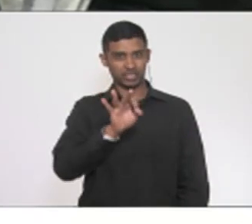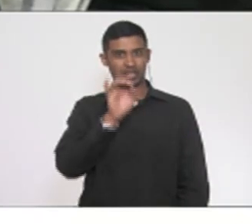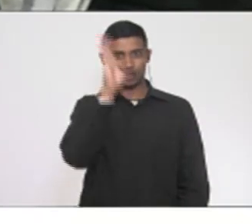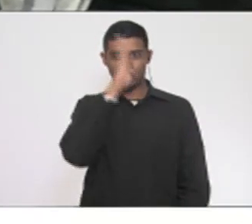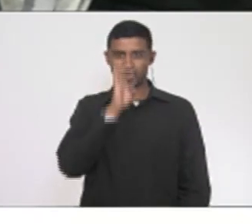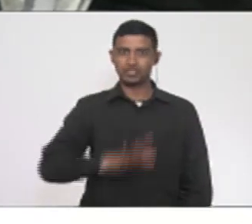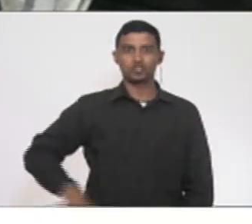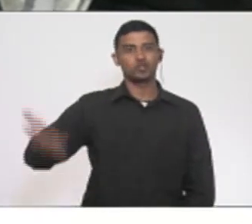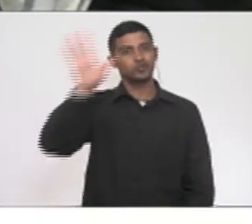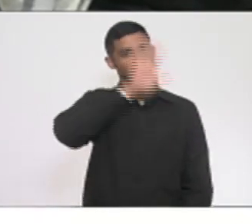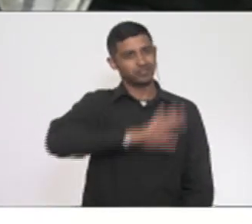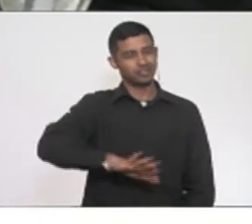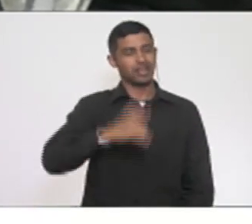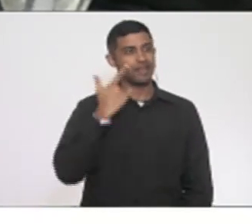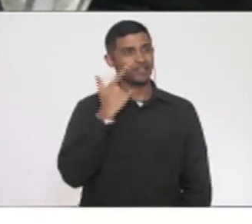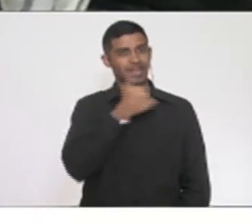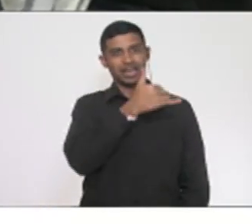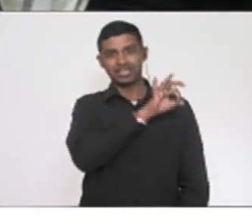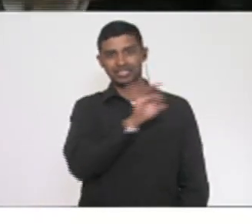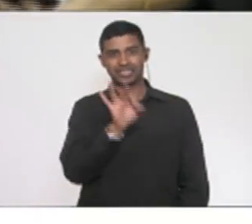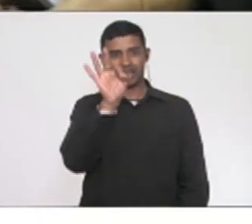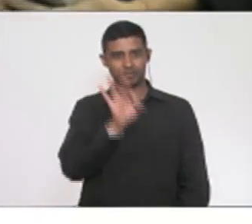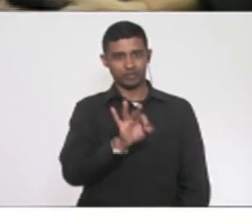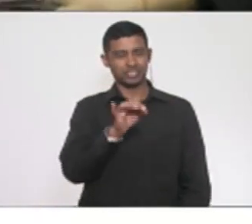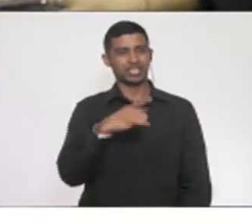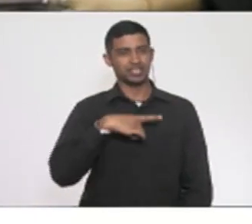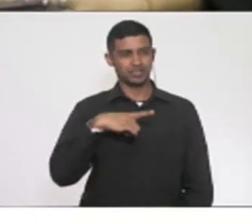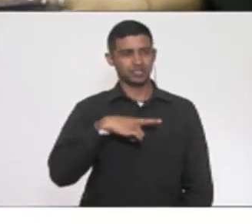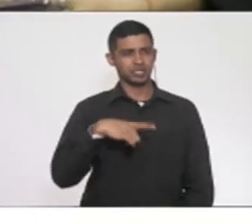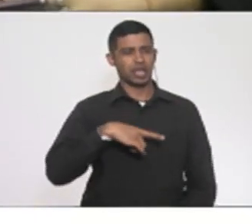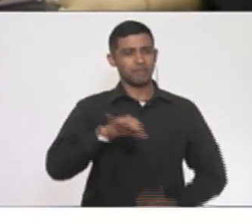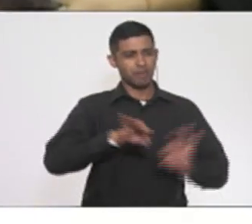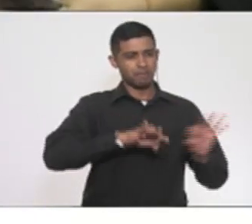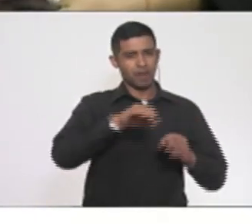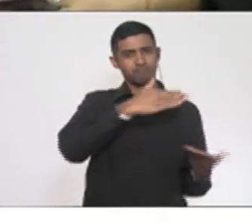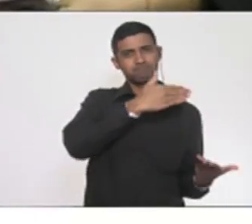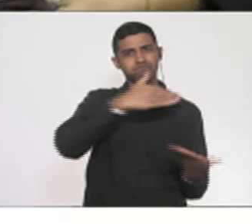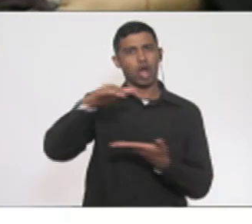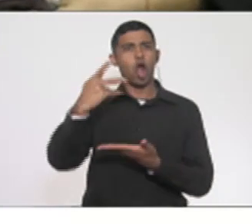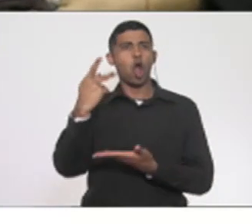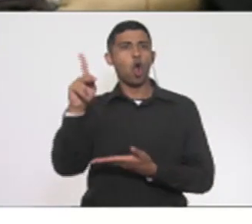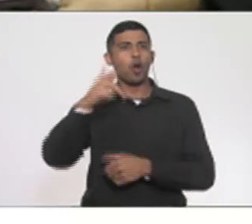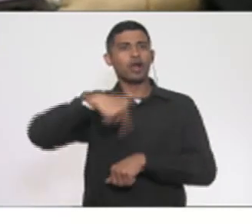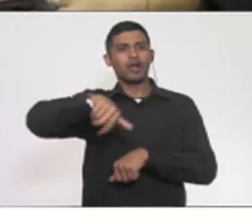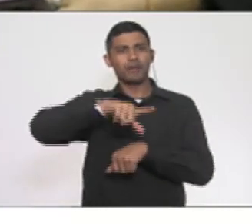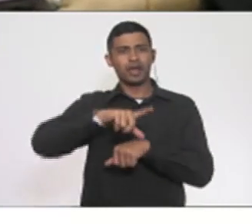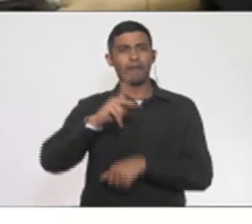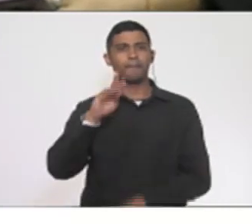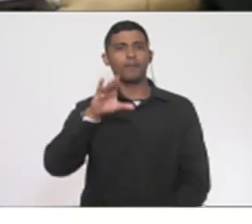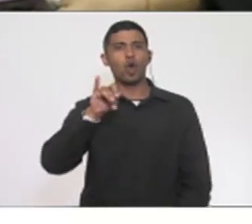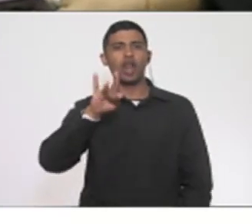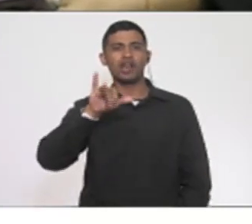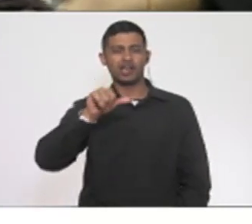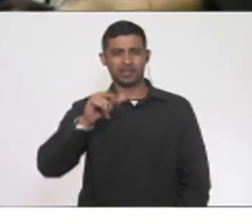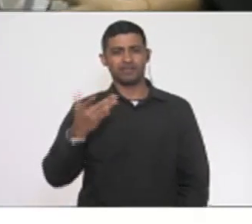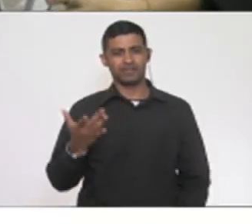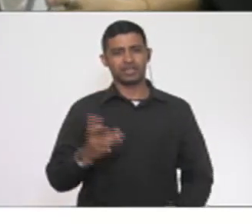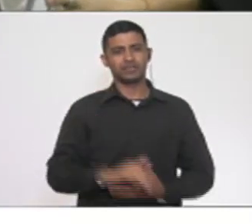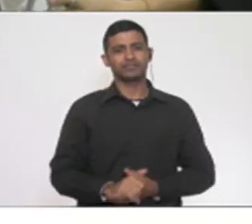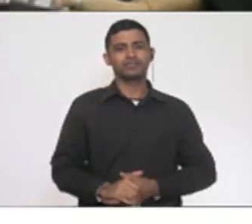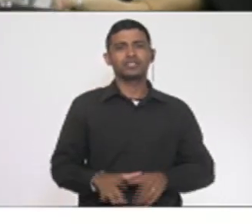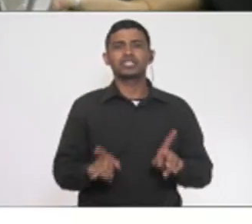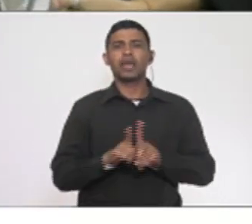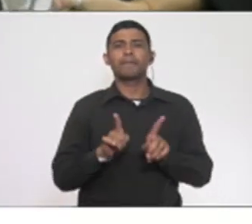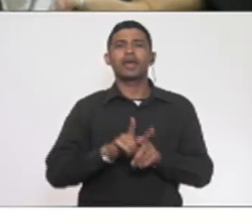tem 100% da importação, ela faz 100% da importação da Bolívia, ela compra todo o gás importado da Bolívia, bem como todo o gás que é importado